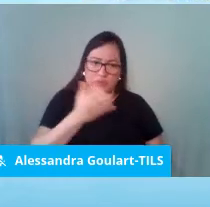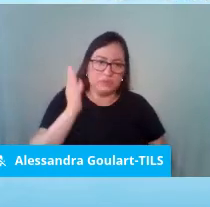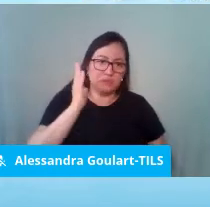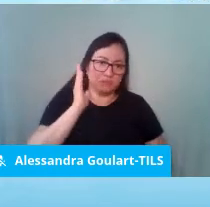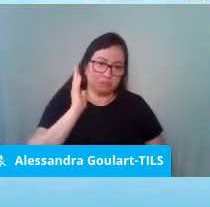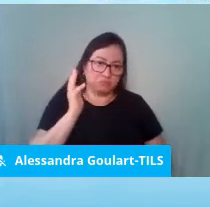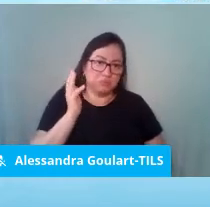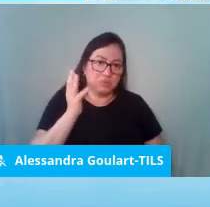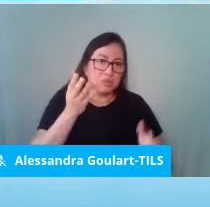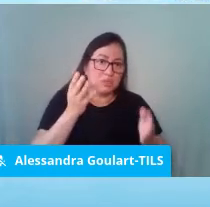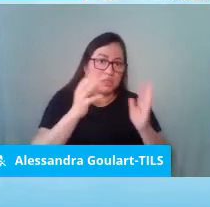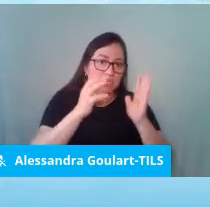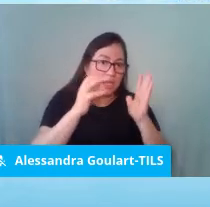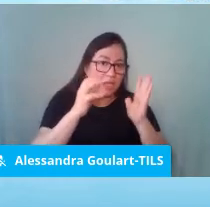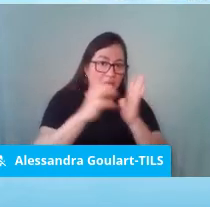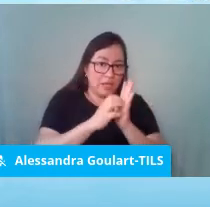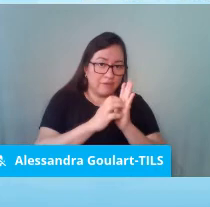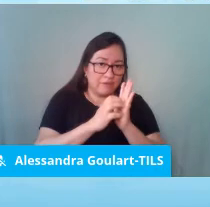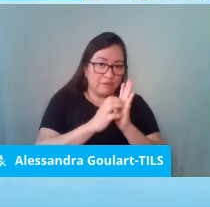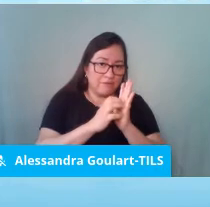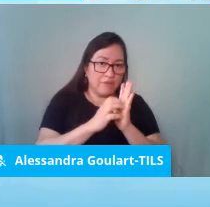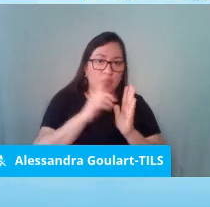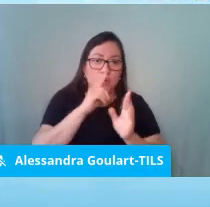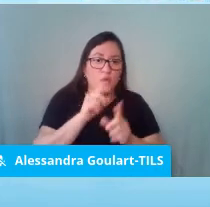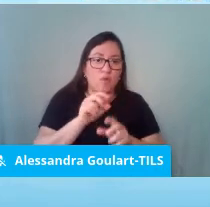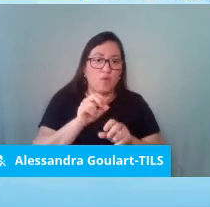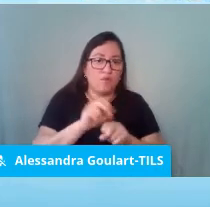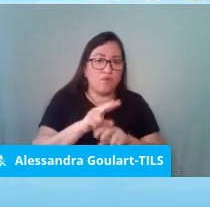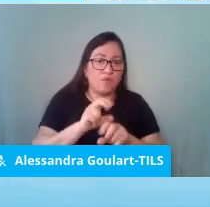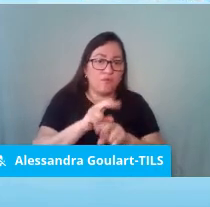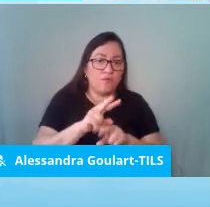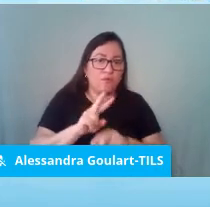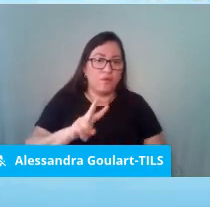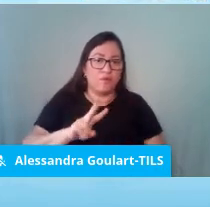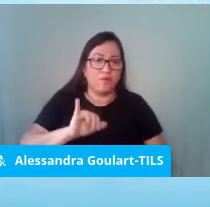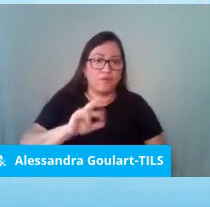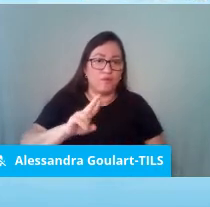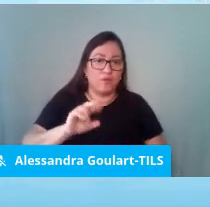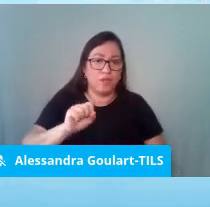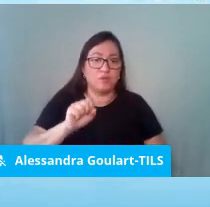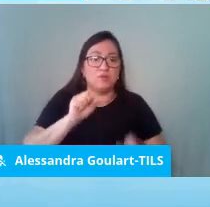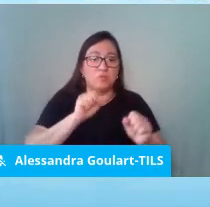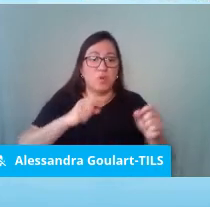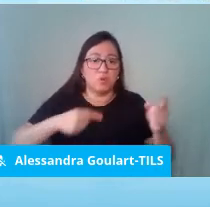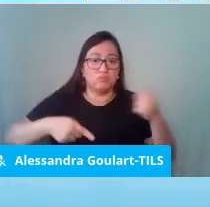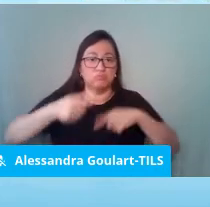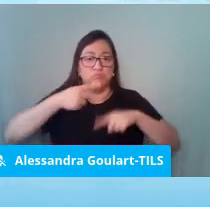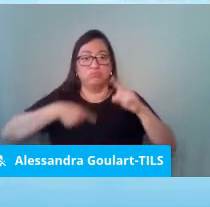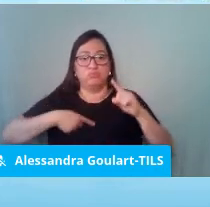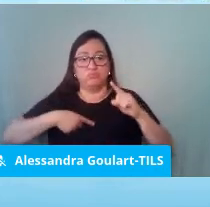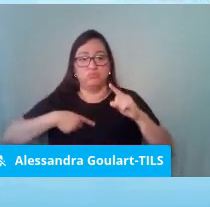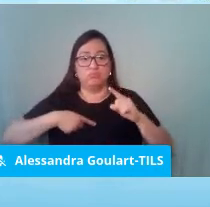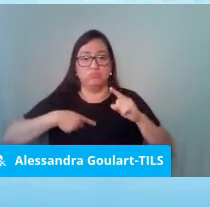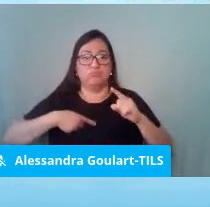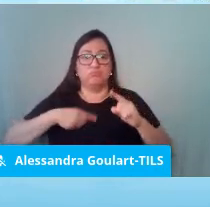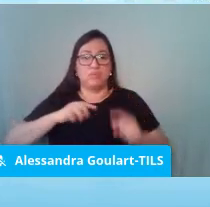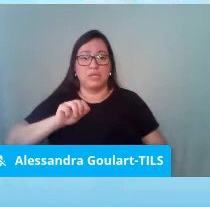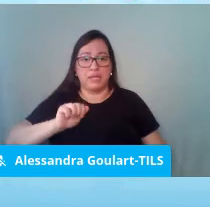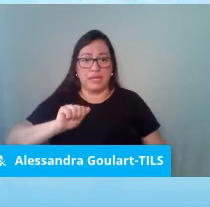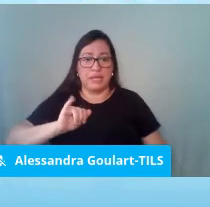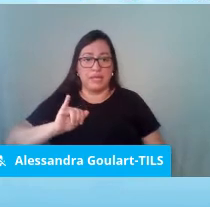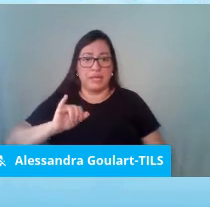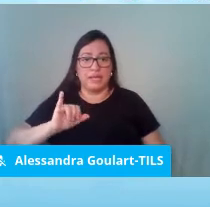que pode causar a AIDS, né? Por que eu digo pode e não digo que causa, né? Porque hoje a gente trabalha muito na lógica